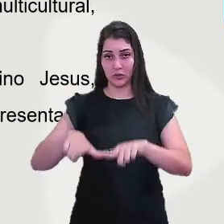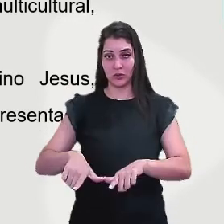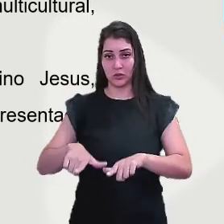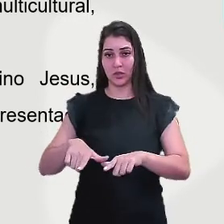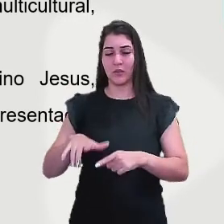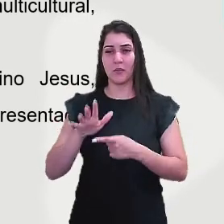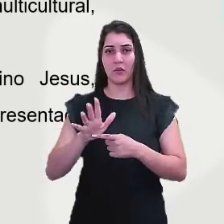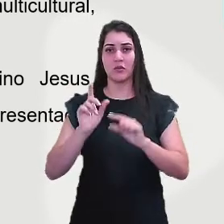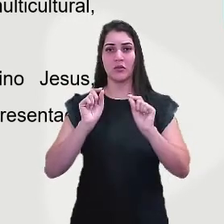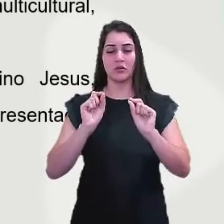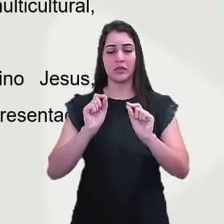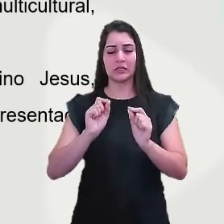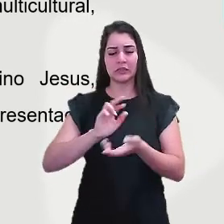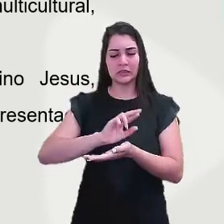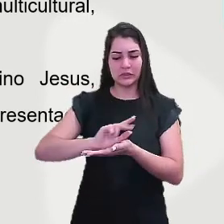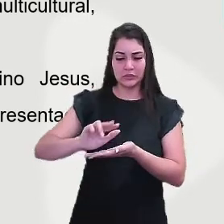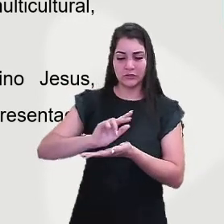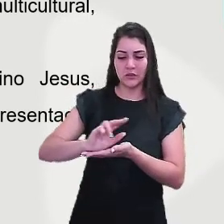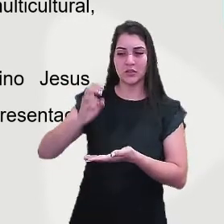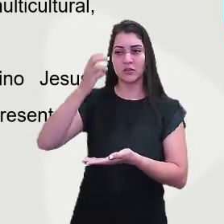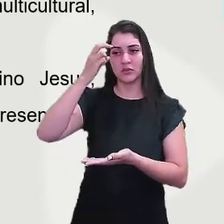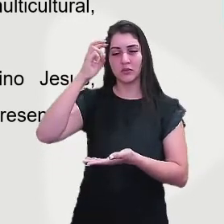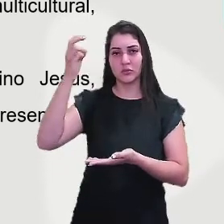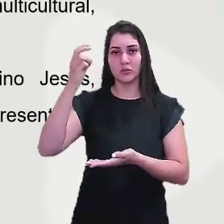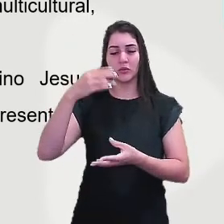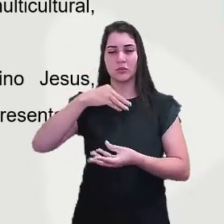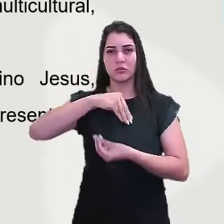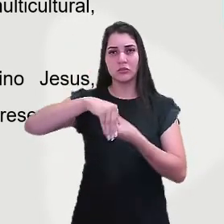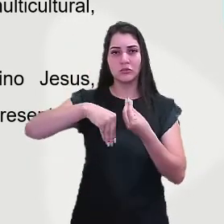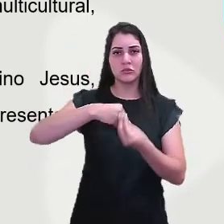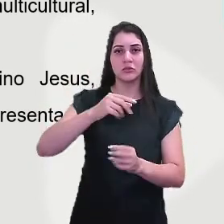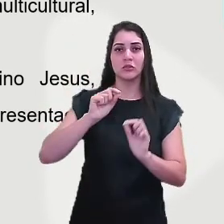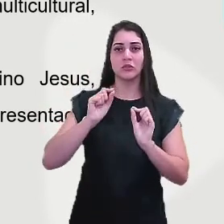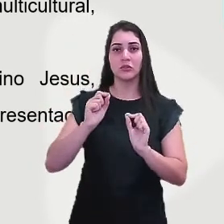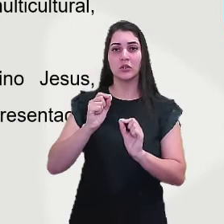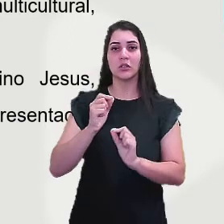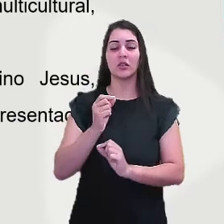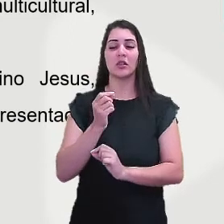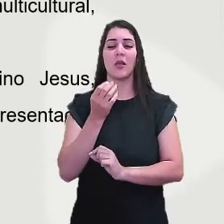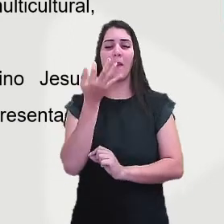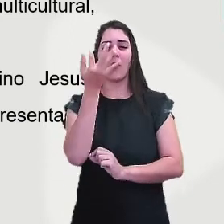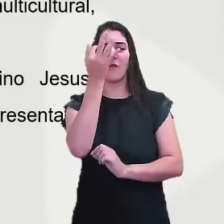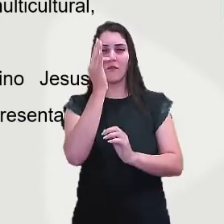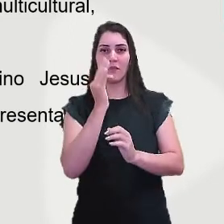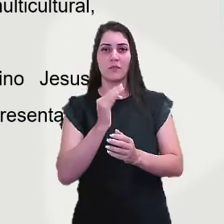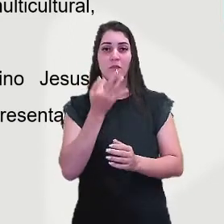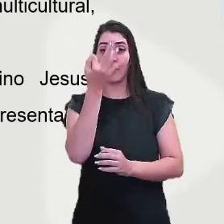refletindo o universo multicultural, misturando folclore e